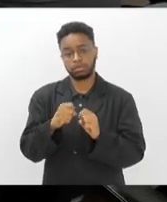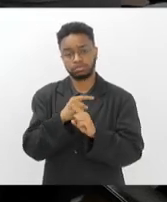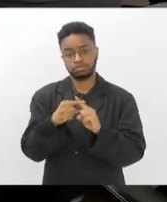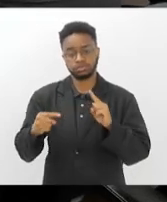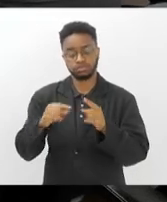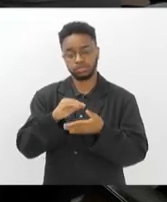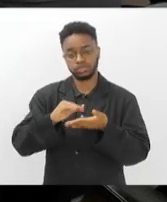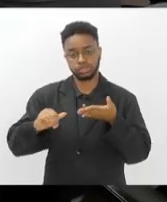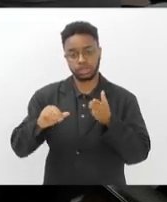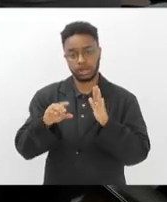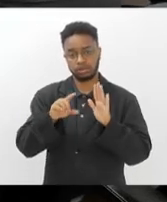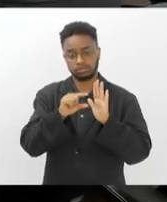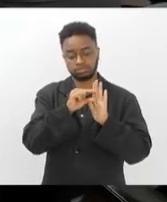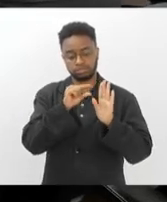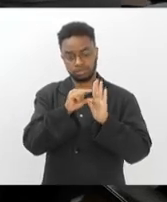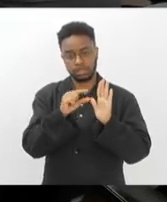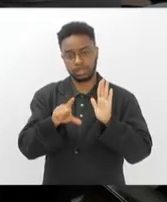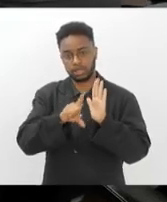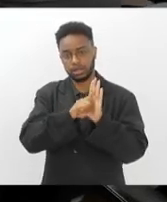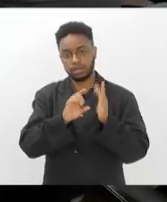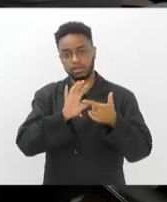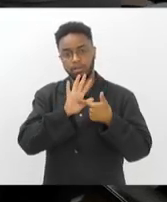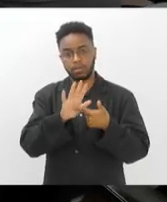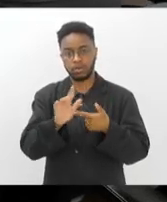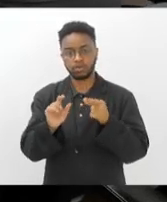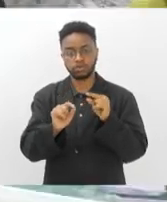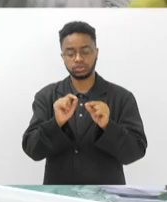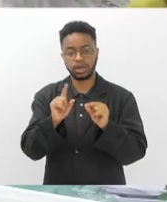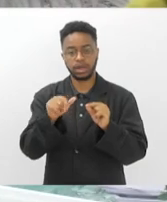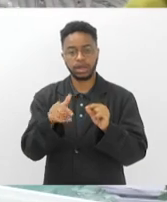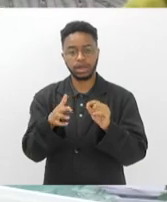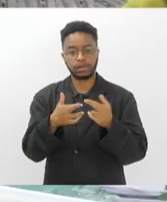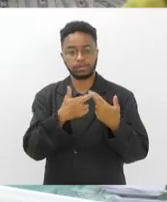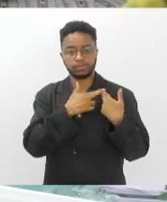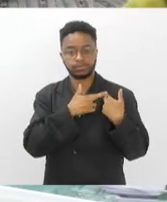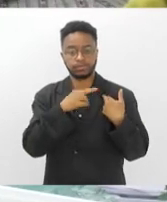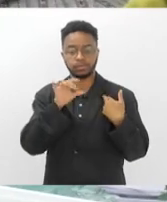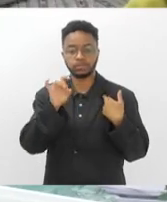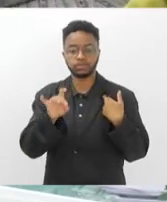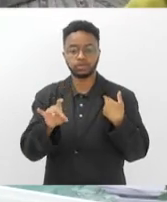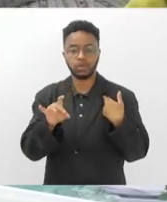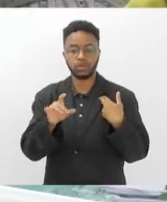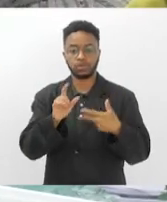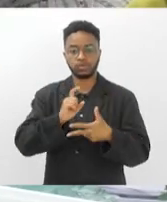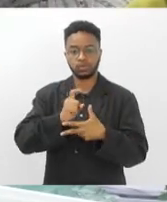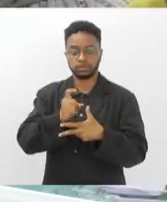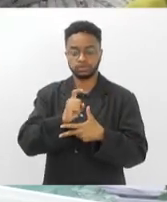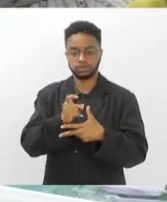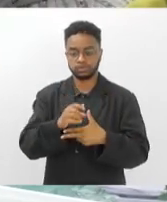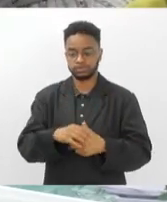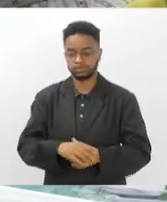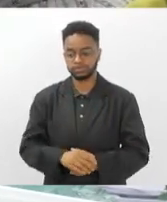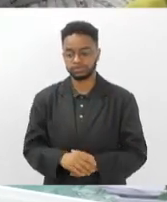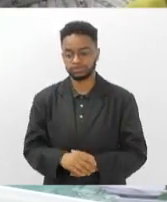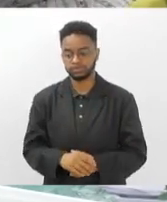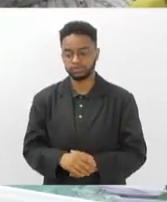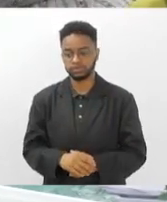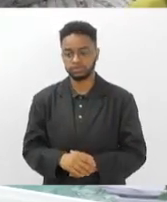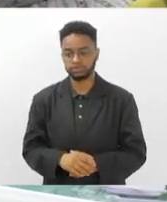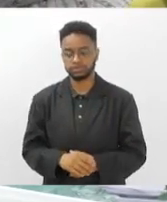lei dizendo... Entendi. Que compete privativamente ao Poder Executivo. Sim.